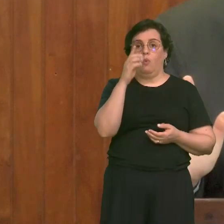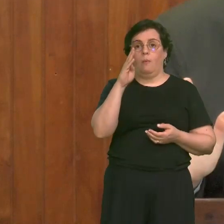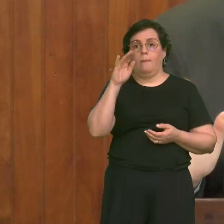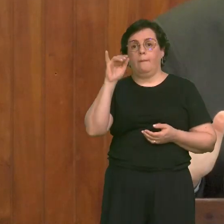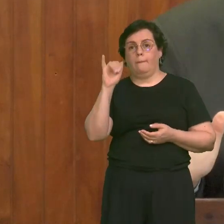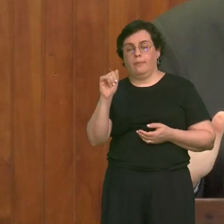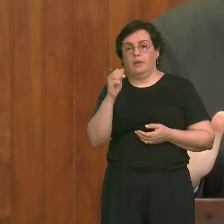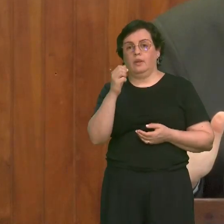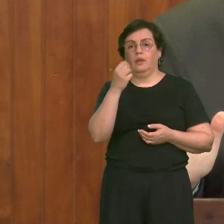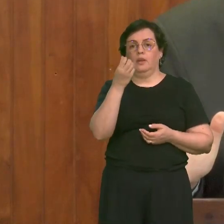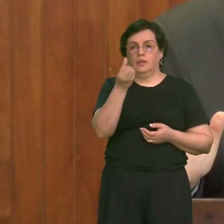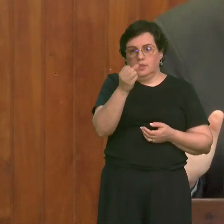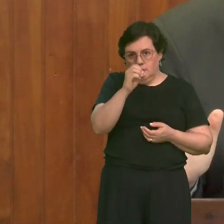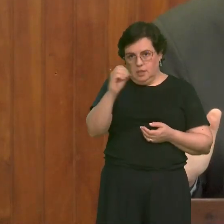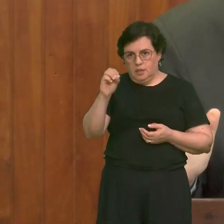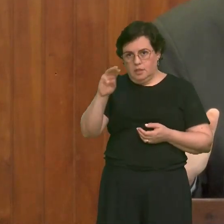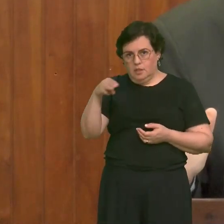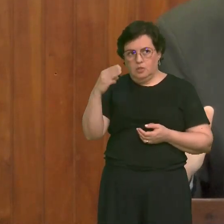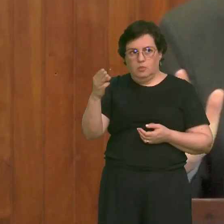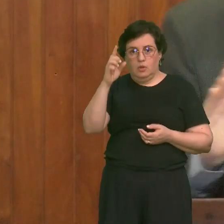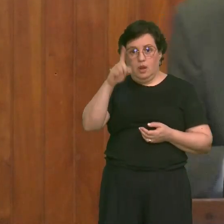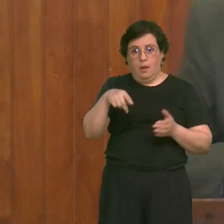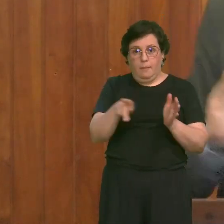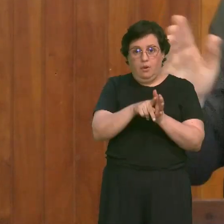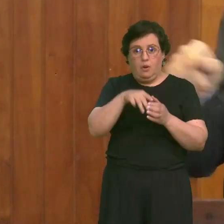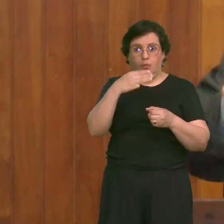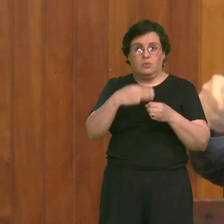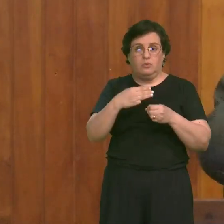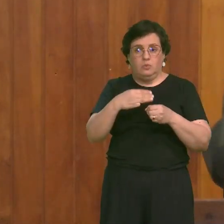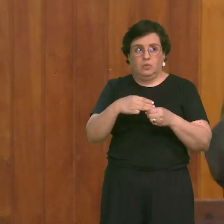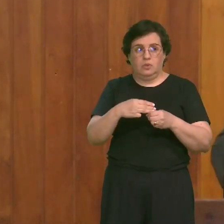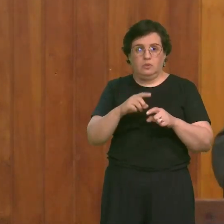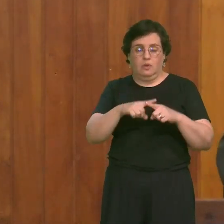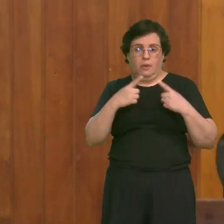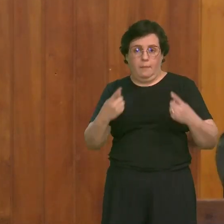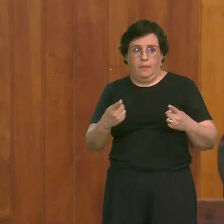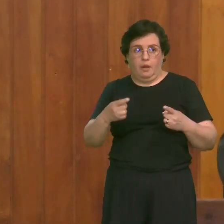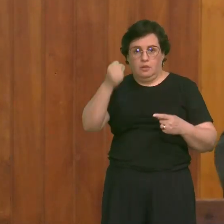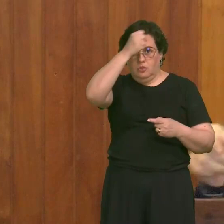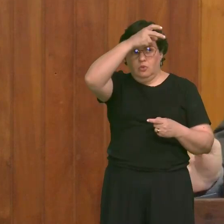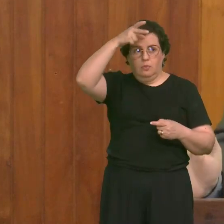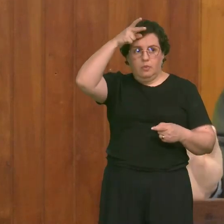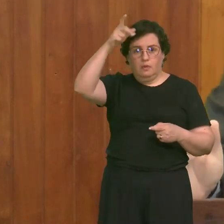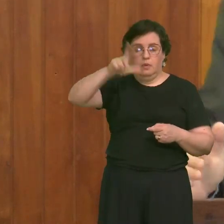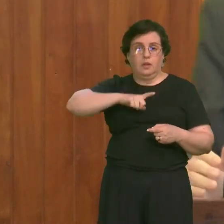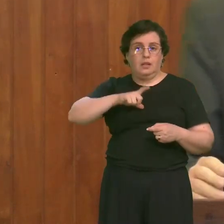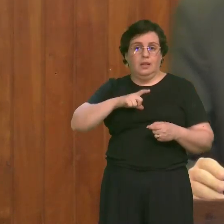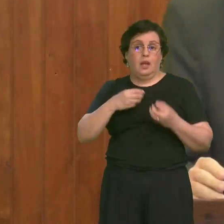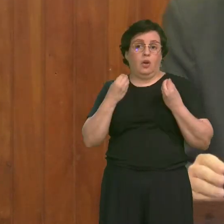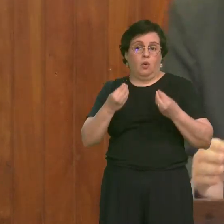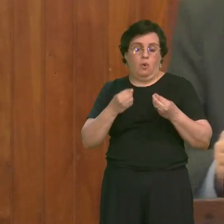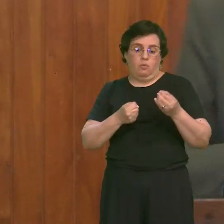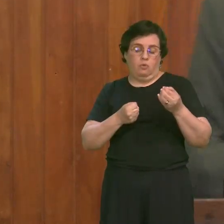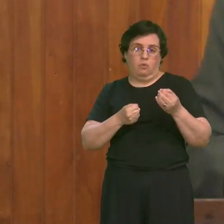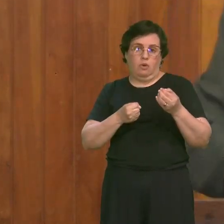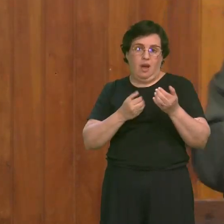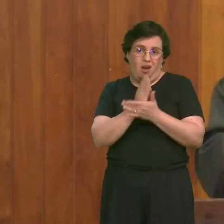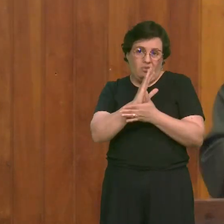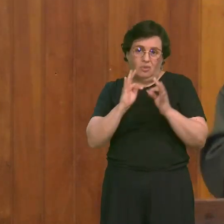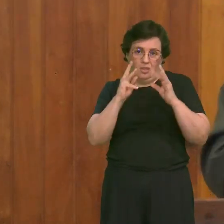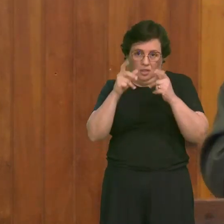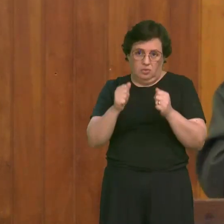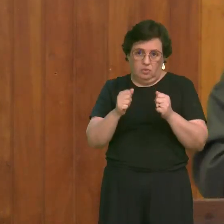do município de Marília alguém me pergunta mas o prefeito tem tem a caneta para autorizar isso tudo aqui não não tem ele tem